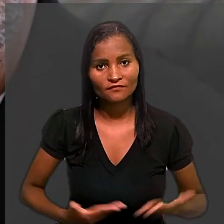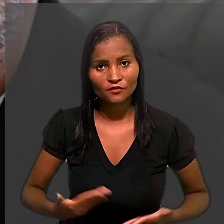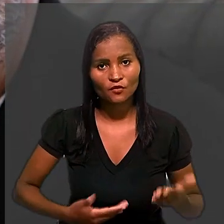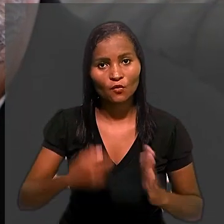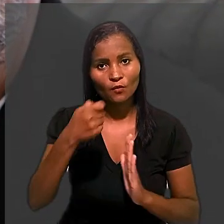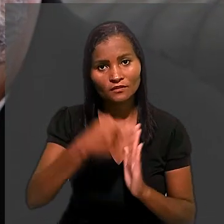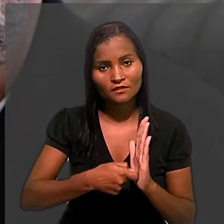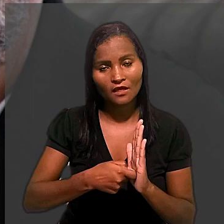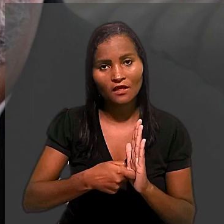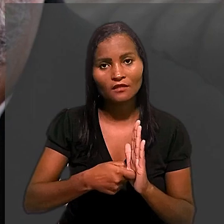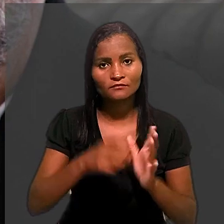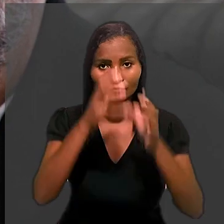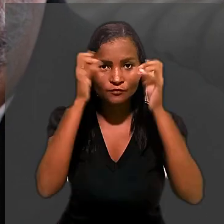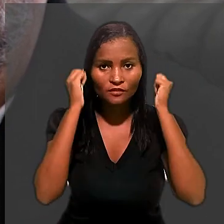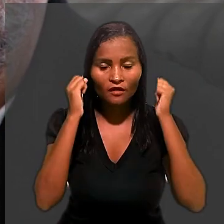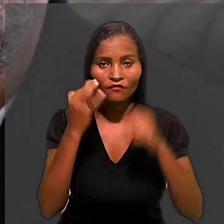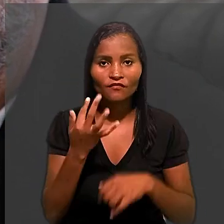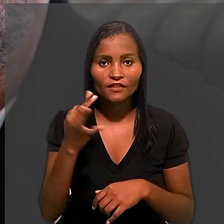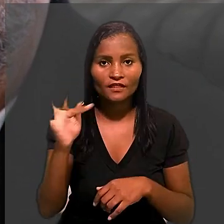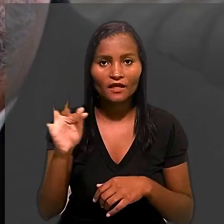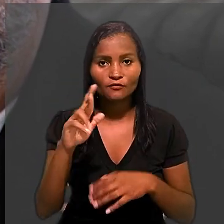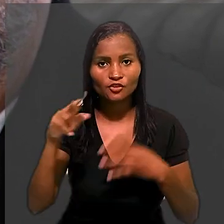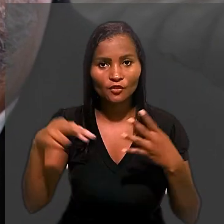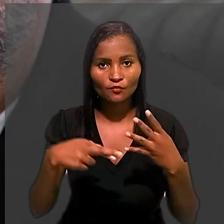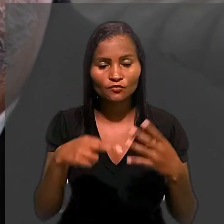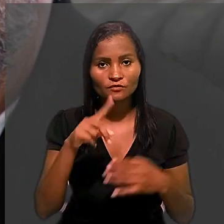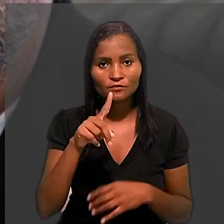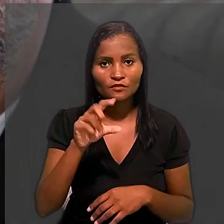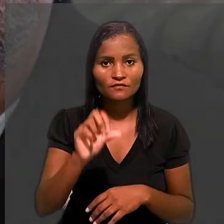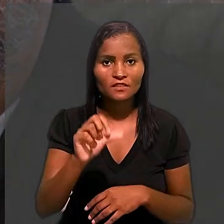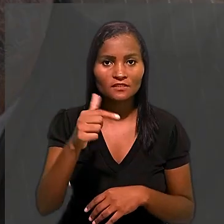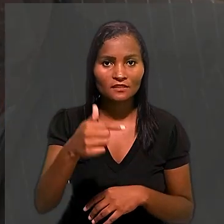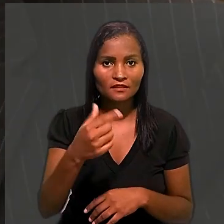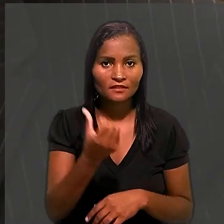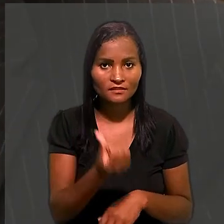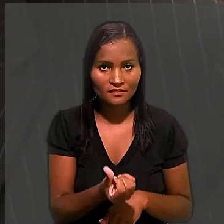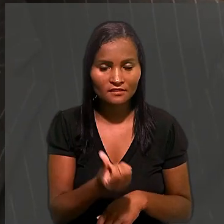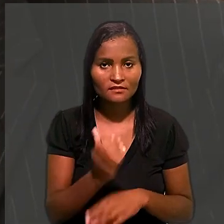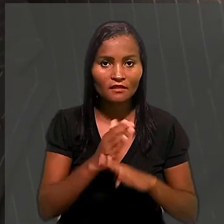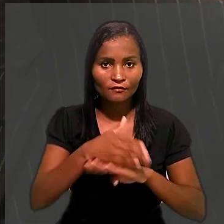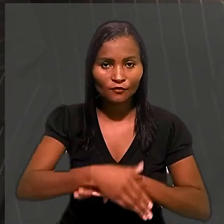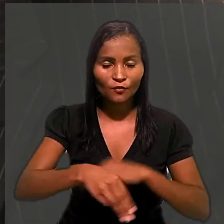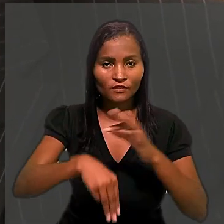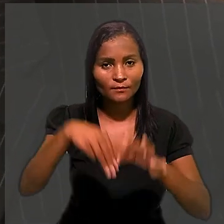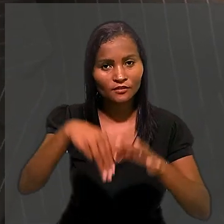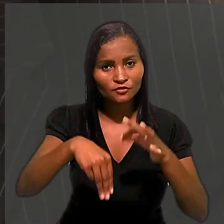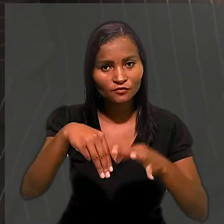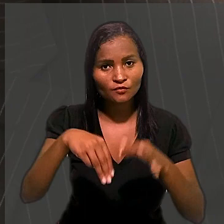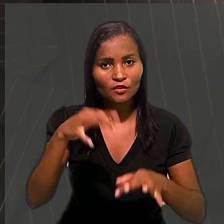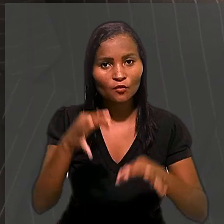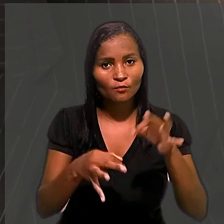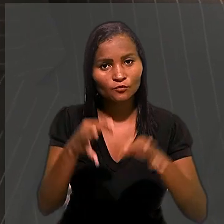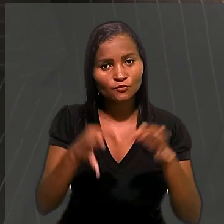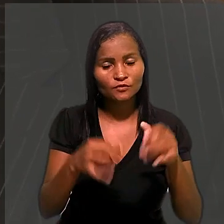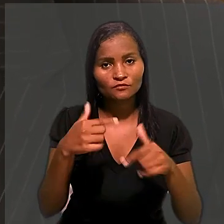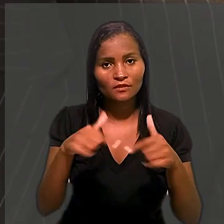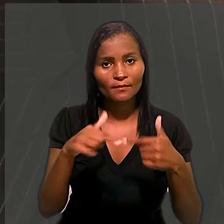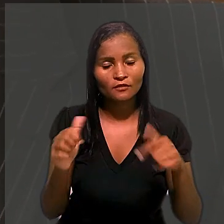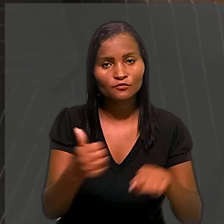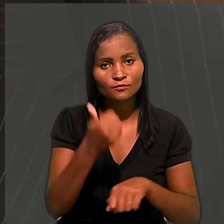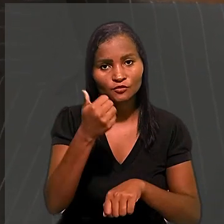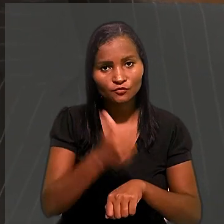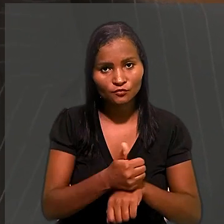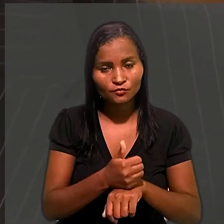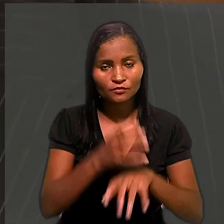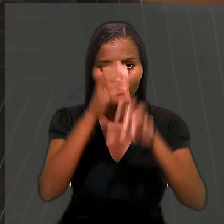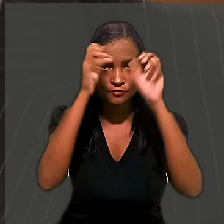concursado do Tribunal Federal de Recursos em 1976 e ingressou na magistratura como juiz do trabalho